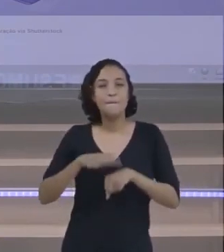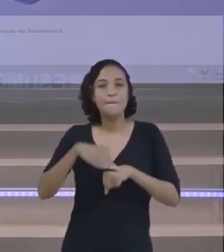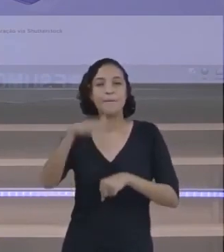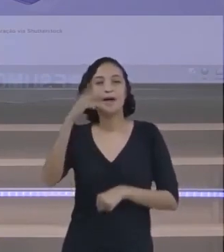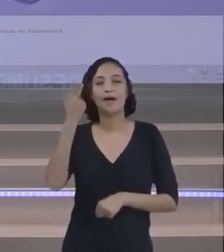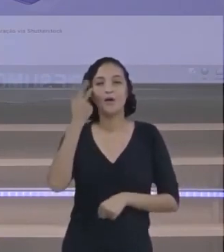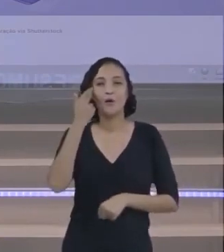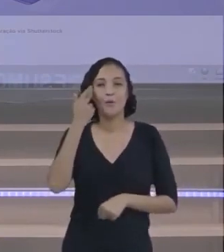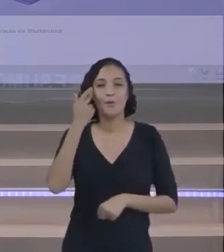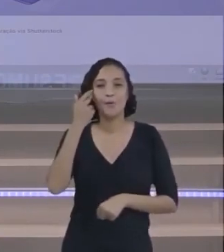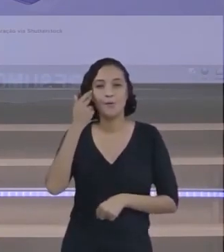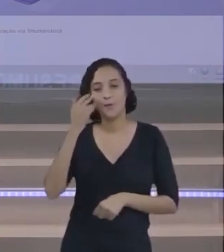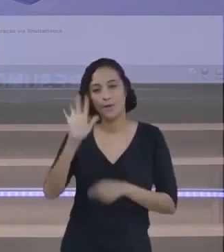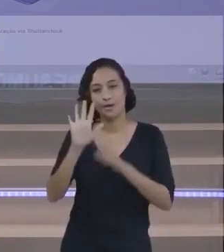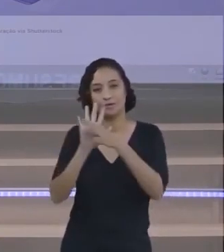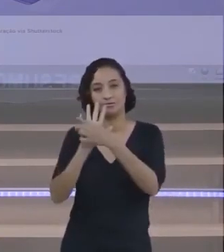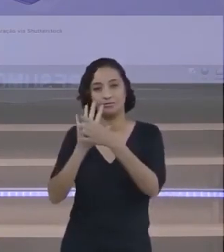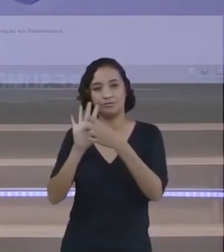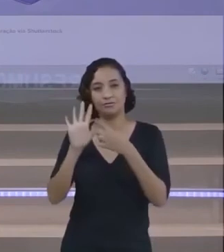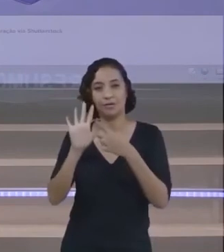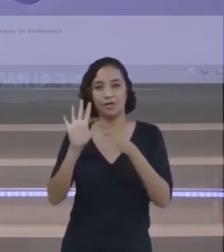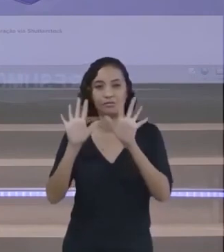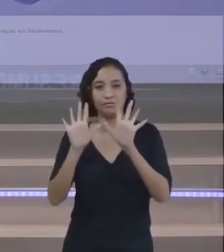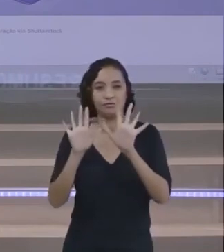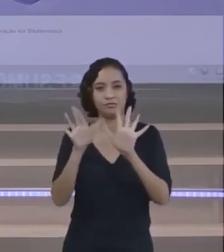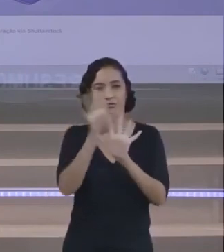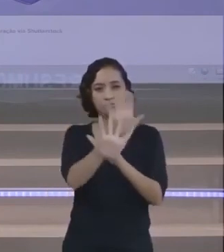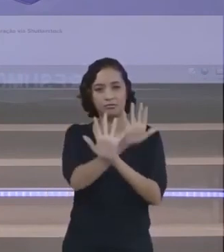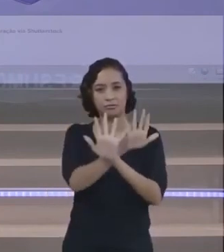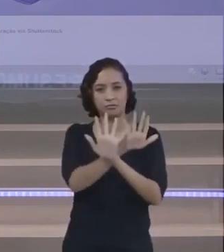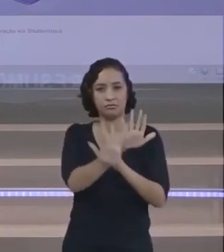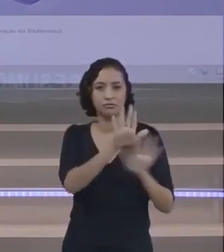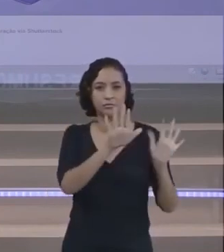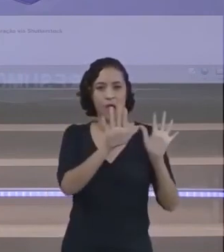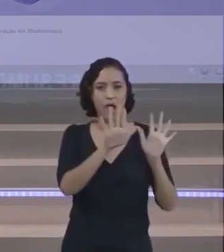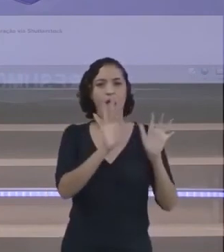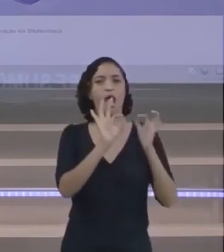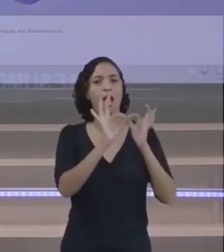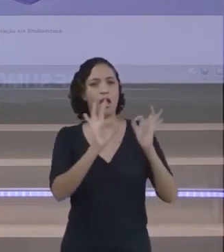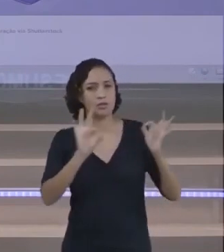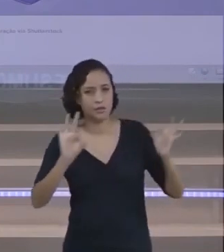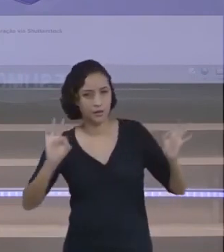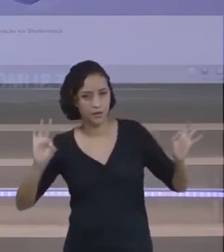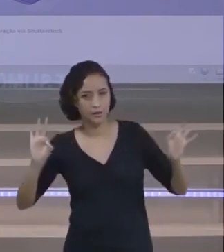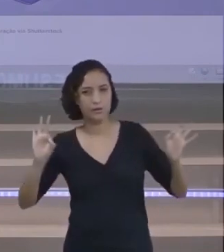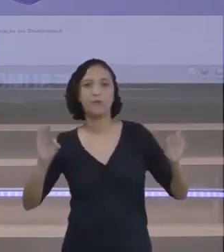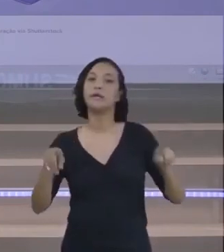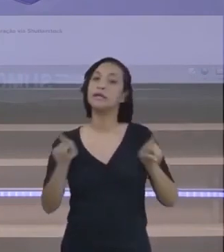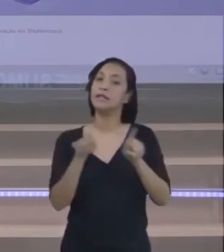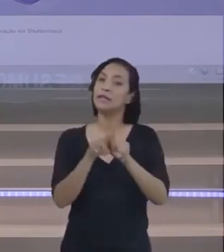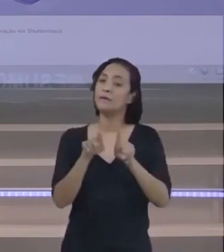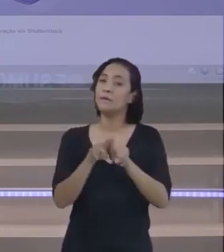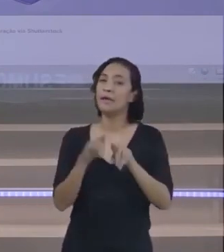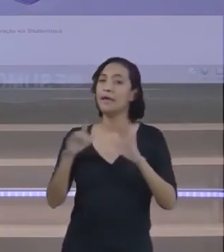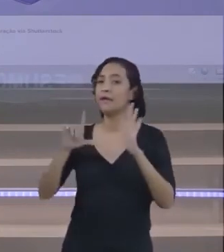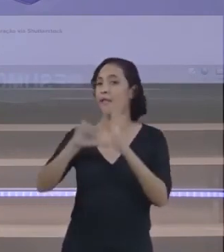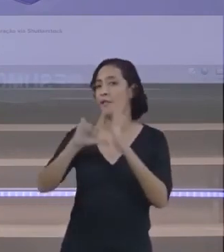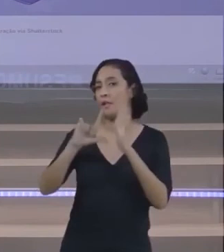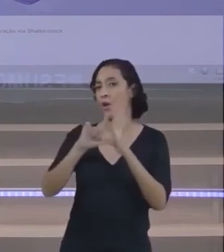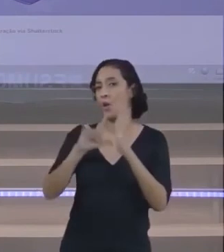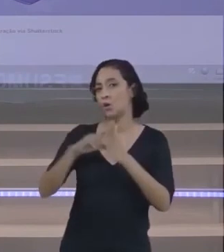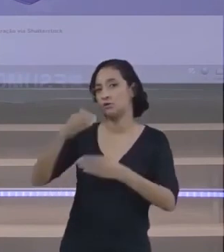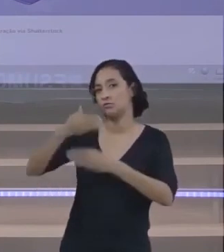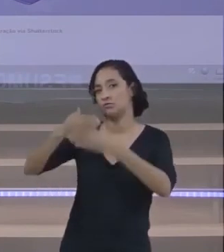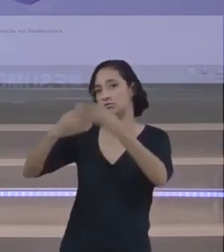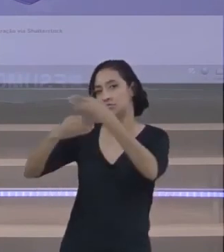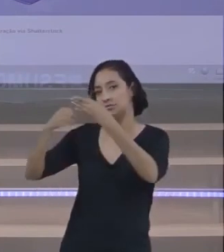Polegada também, quando se vai comprar algo voltado para o hidráulico. O que é o hidráulico? Canos para